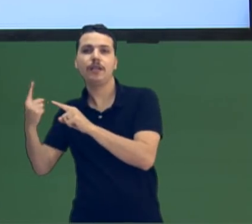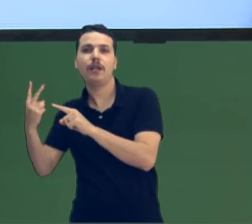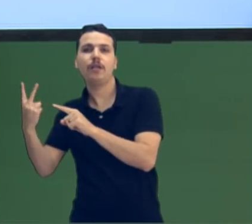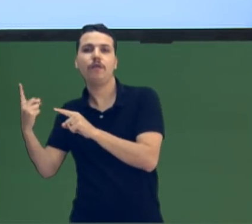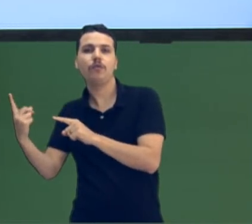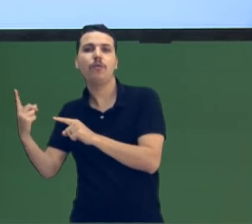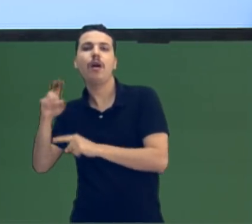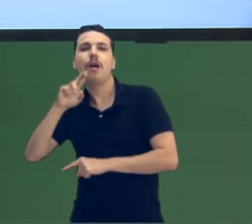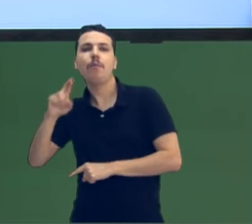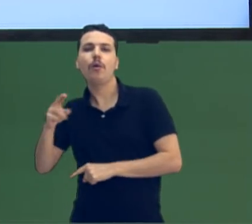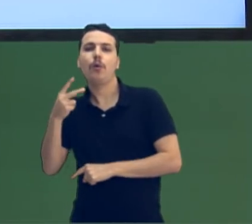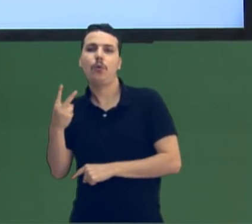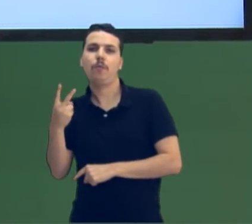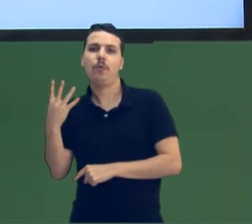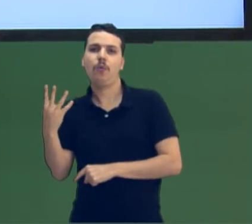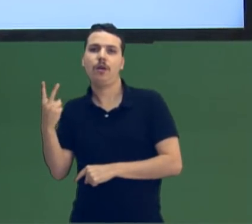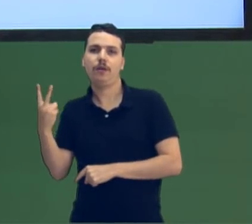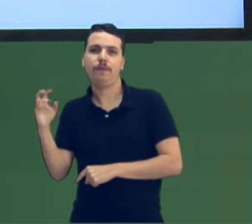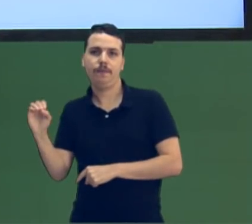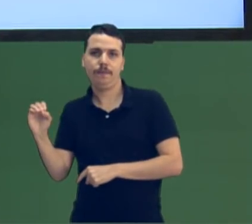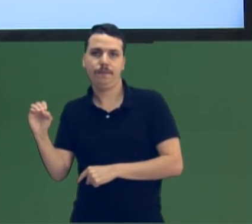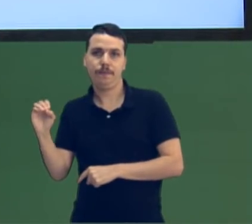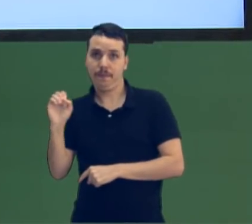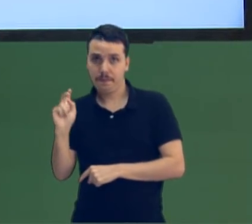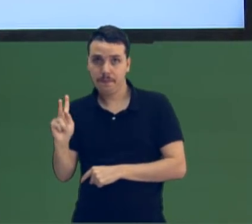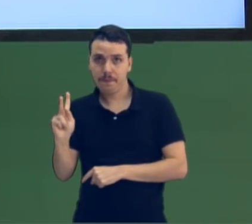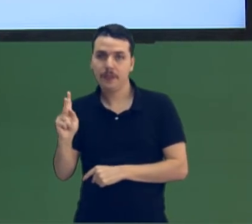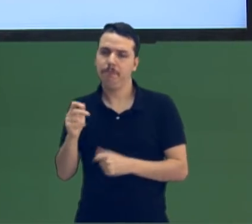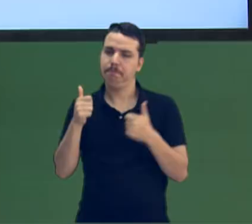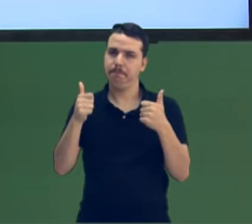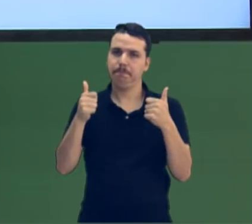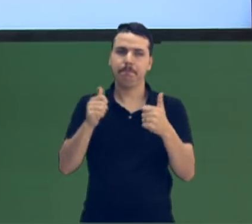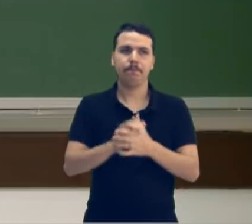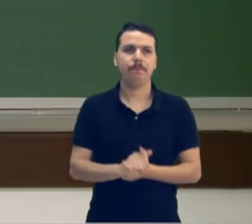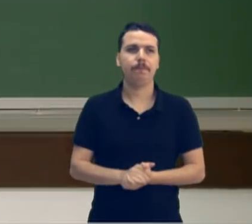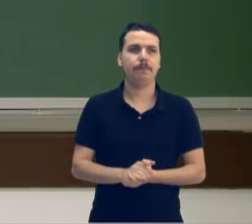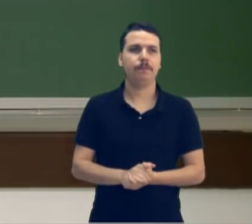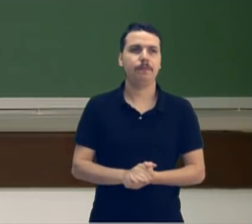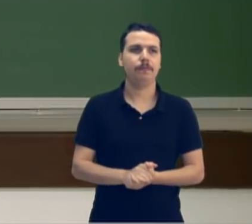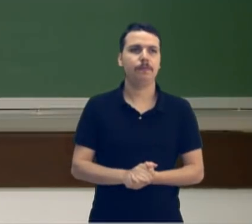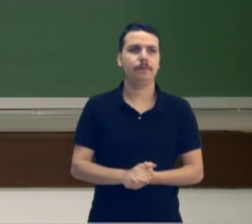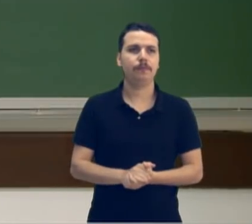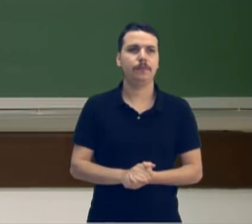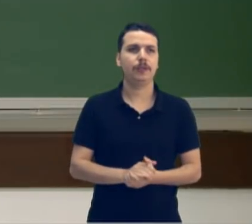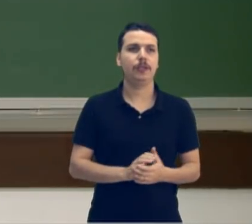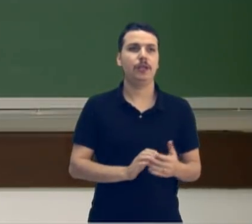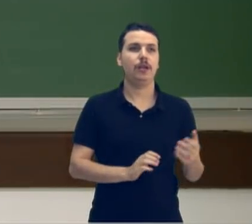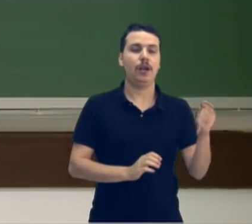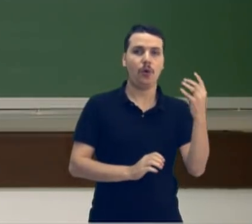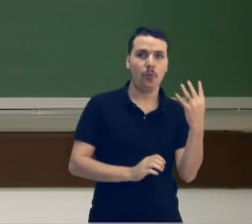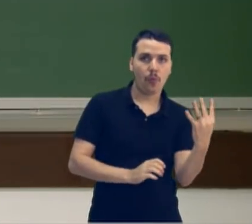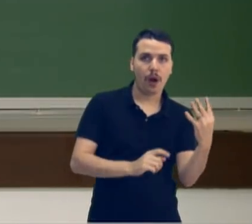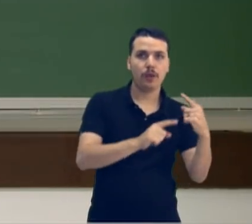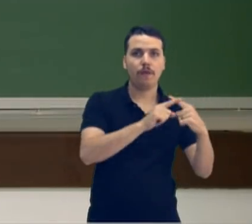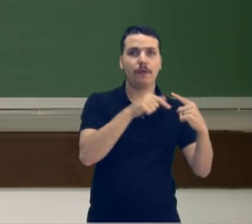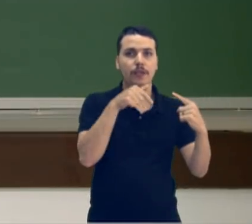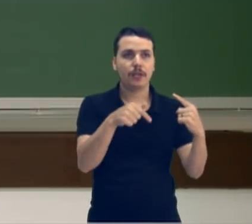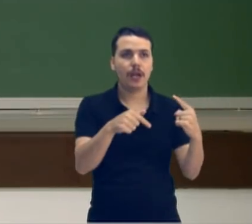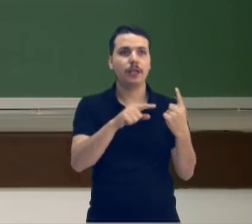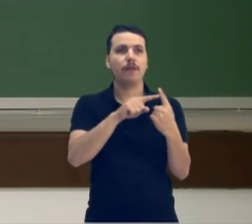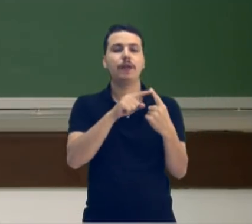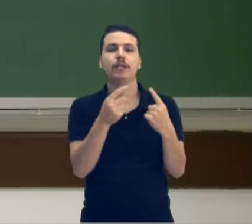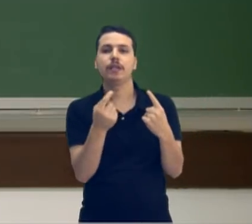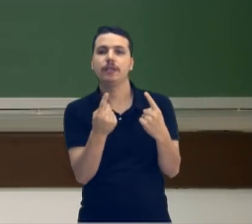dá 2.420, ok? Muito bem. 4 vezes 7